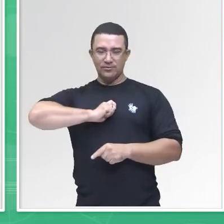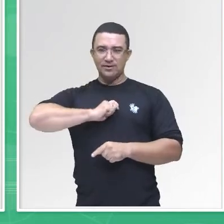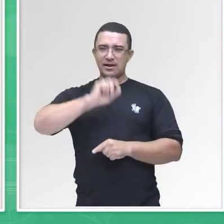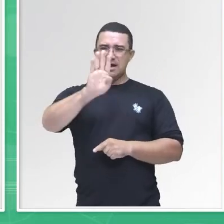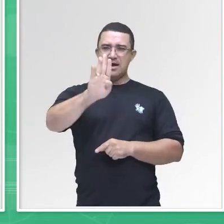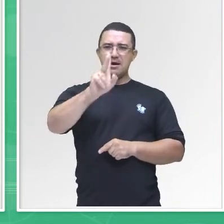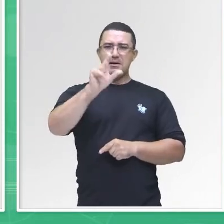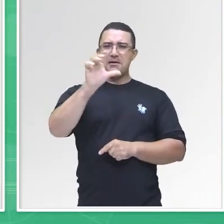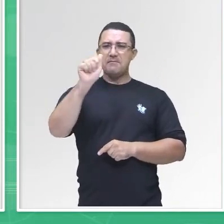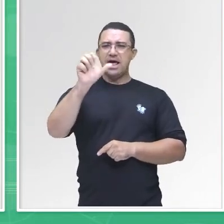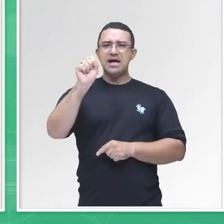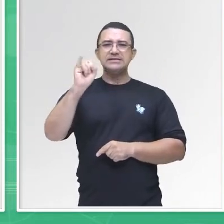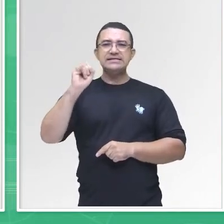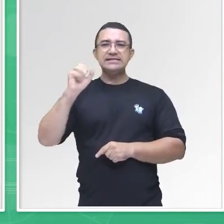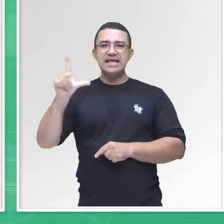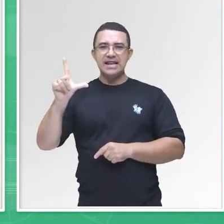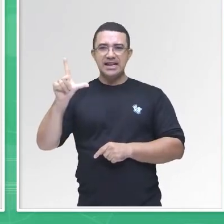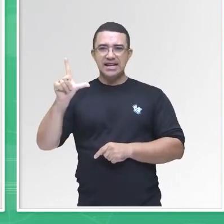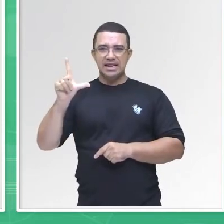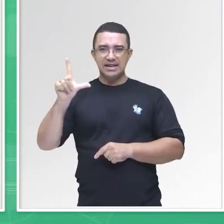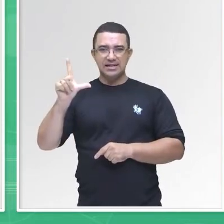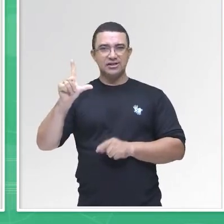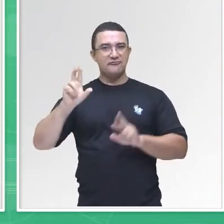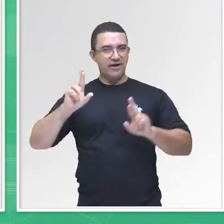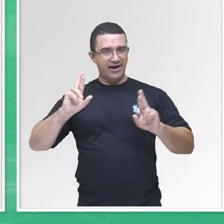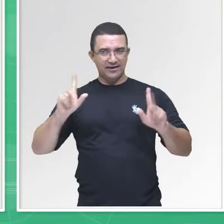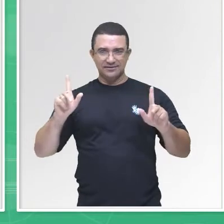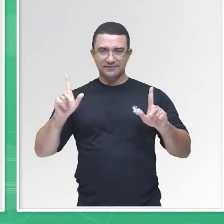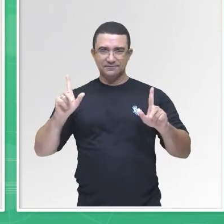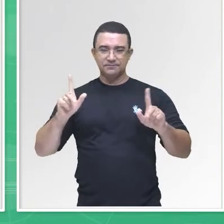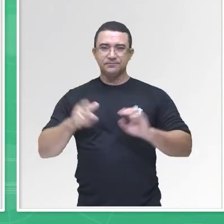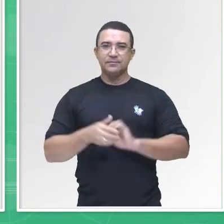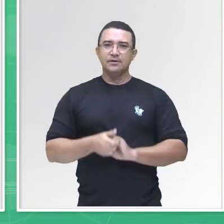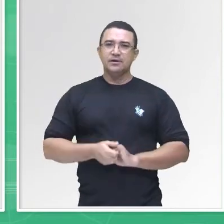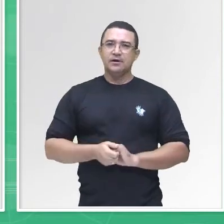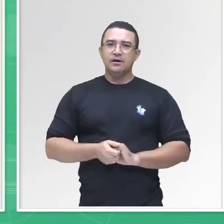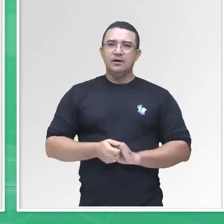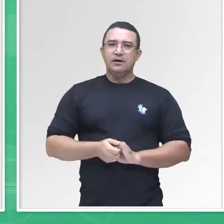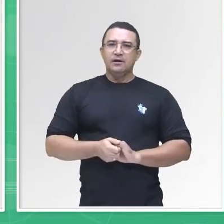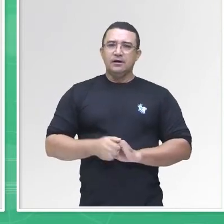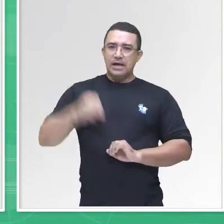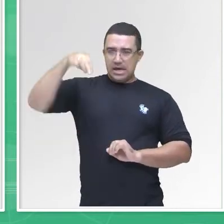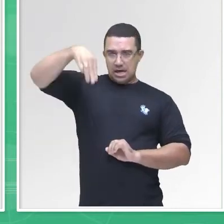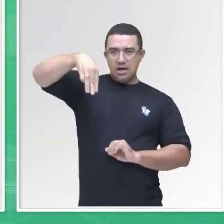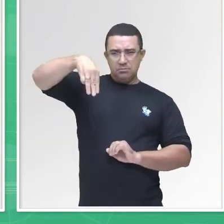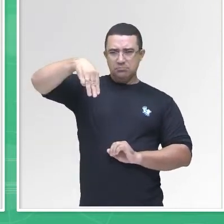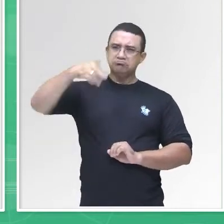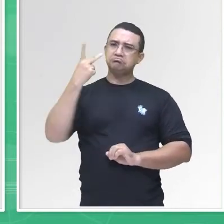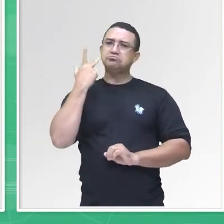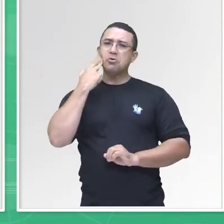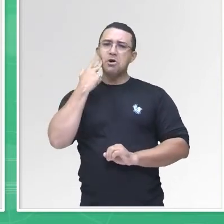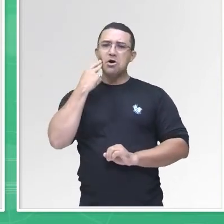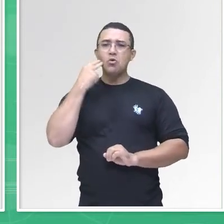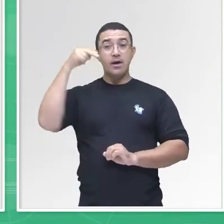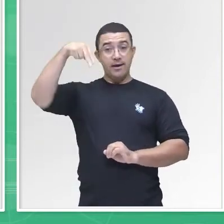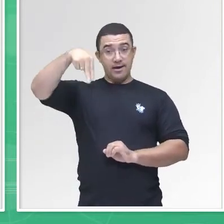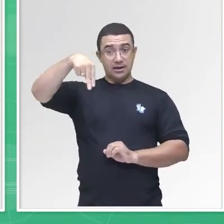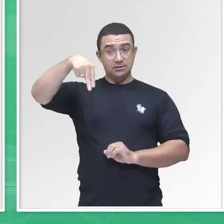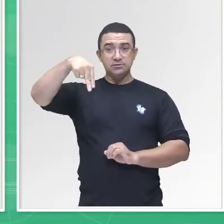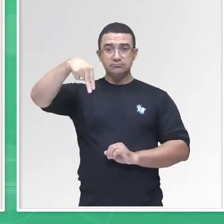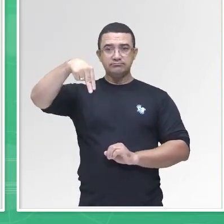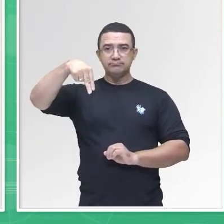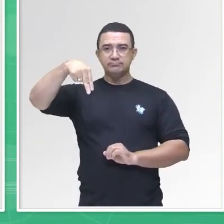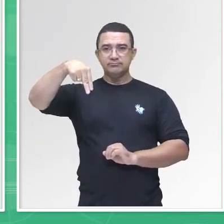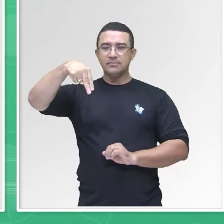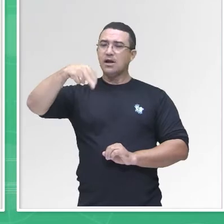vai ser sempre falado. M, N, normal, só não nasaliza. N, é